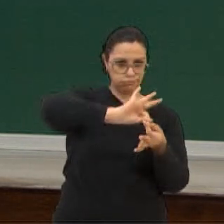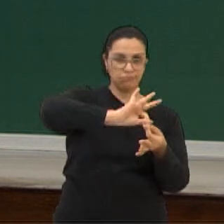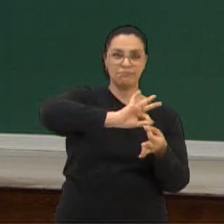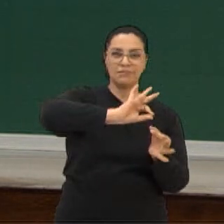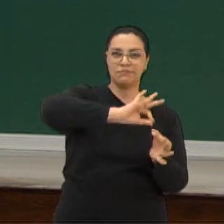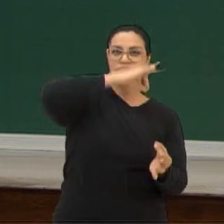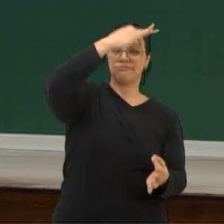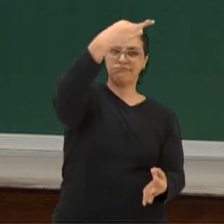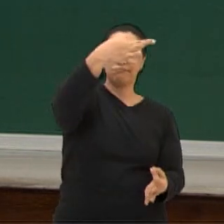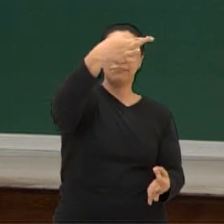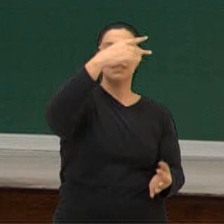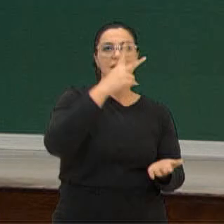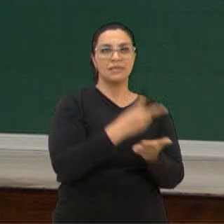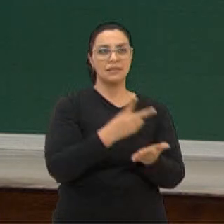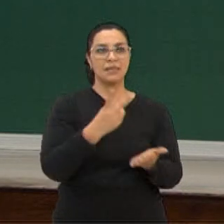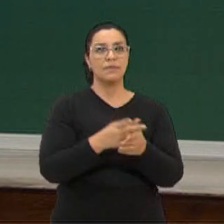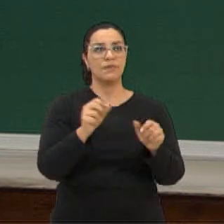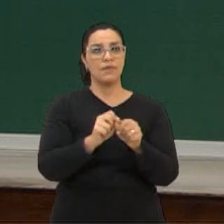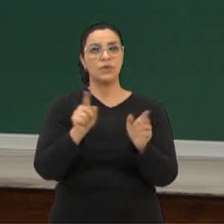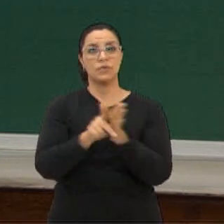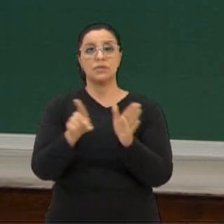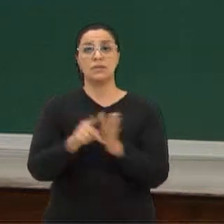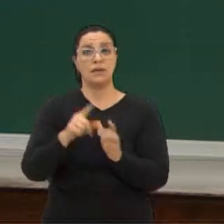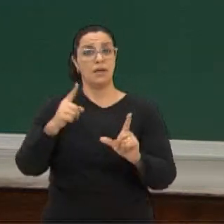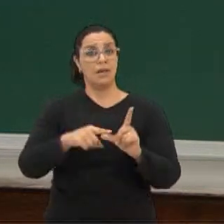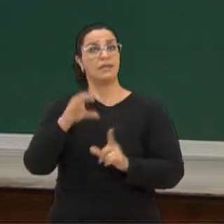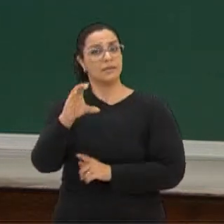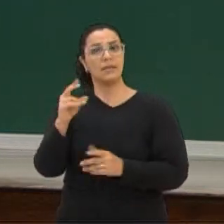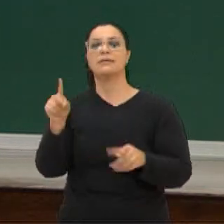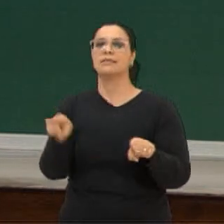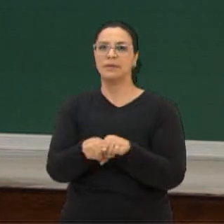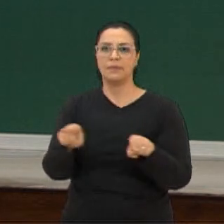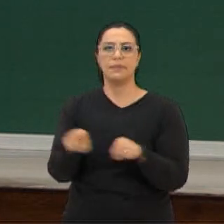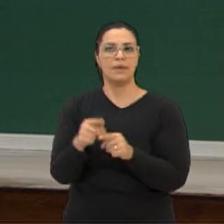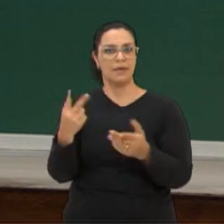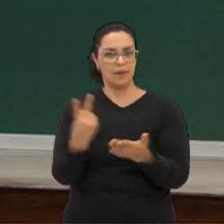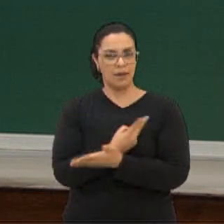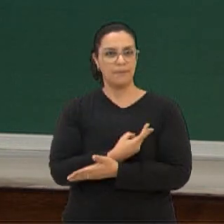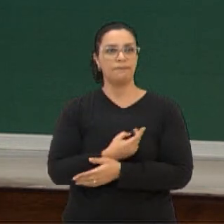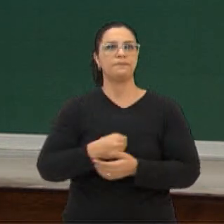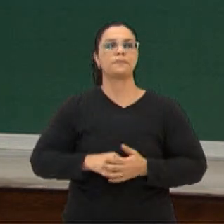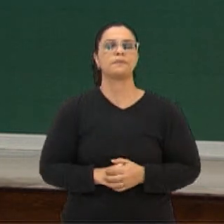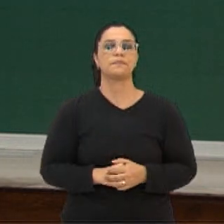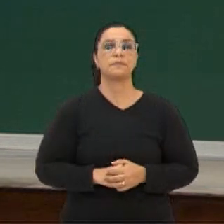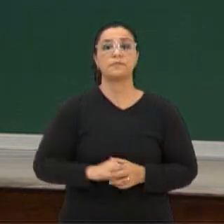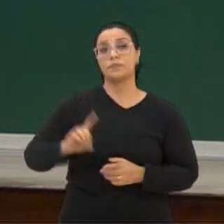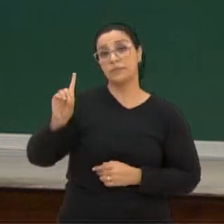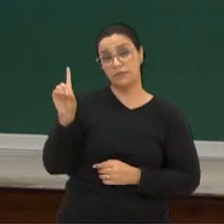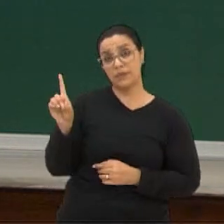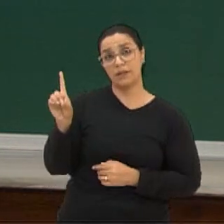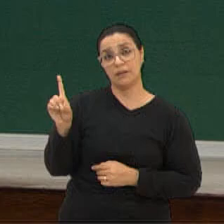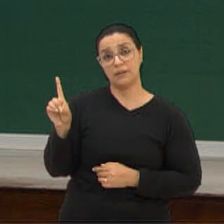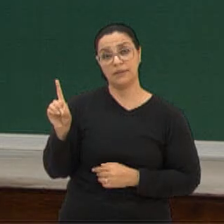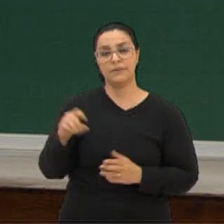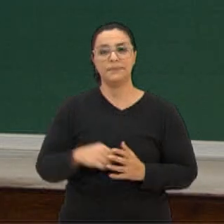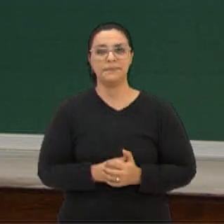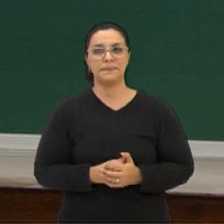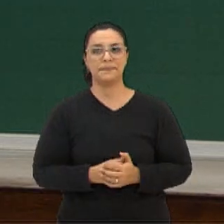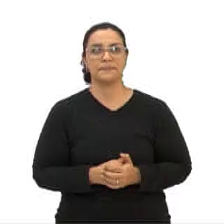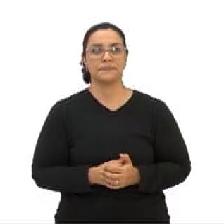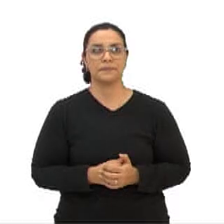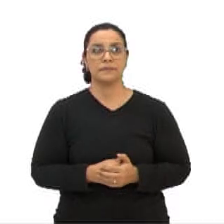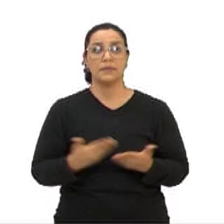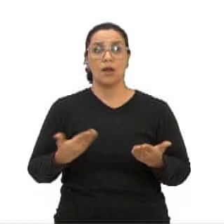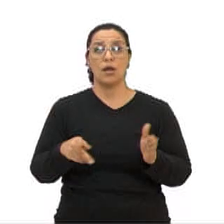temperaturas. Então isso vai fazer com que essa alternativa também esteja errada. Letra C também está errada. E agora vamos para a letra D,